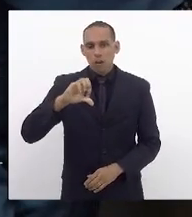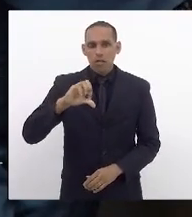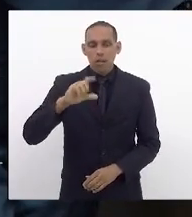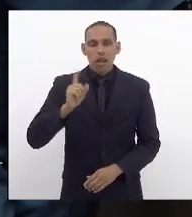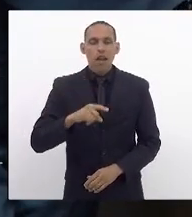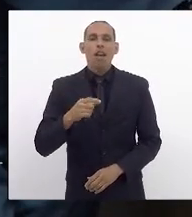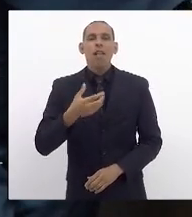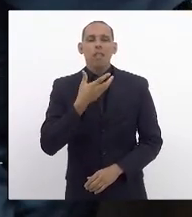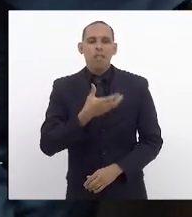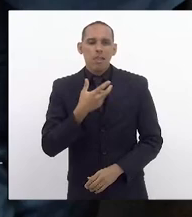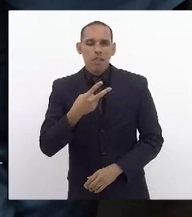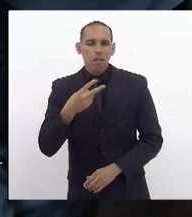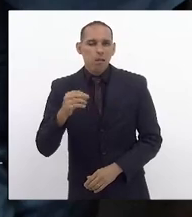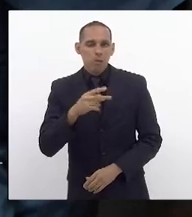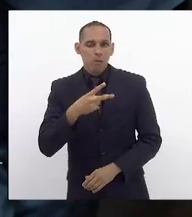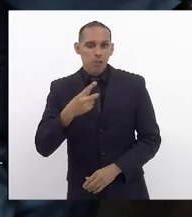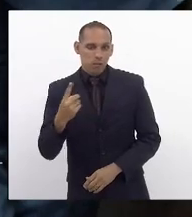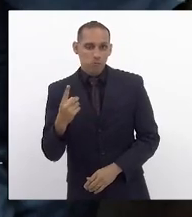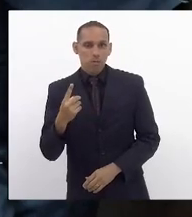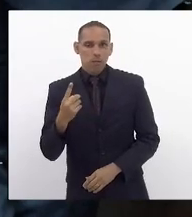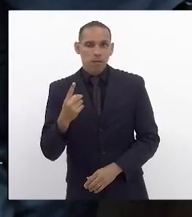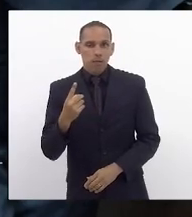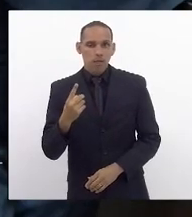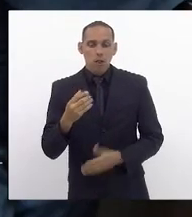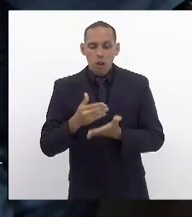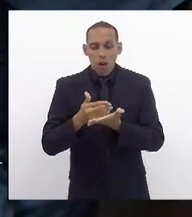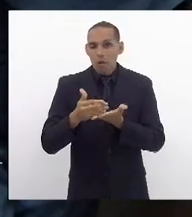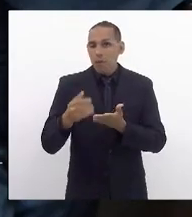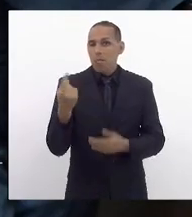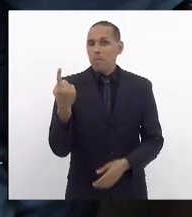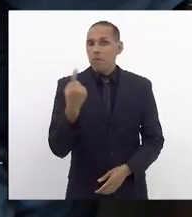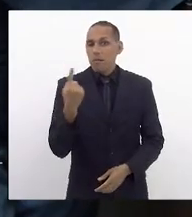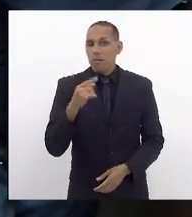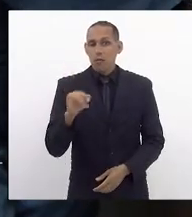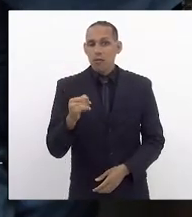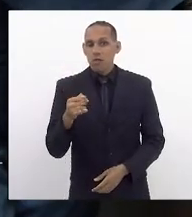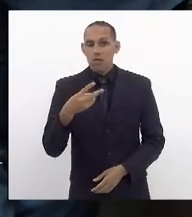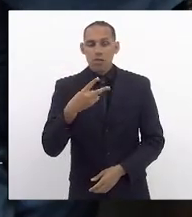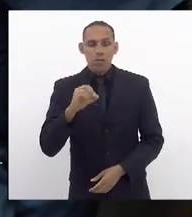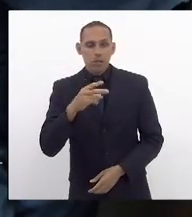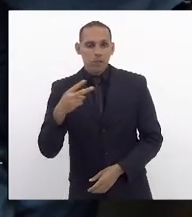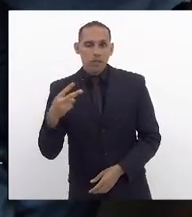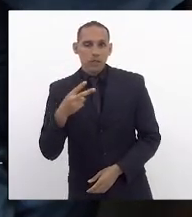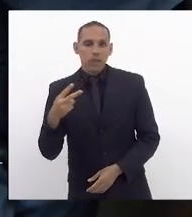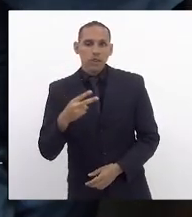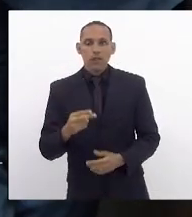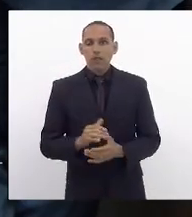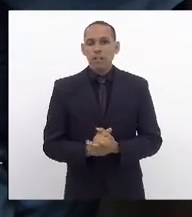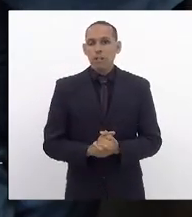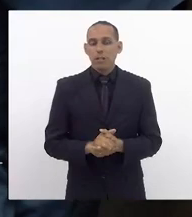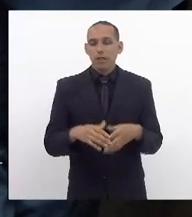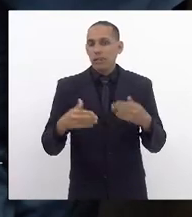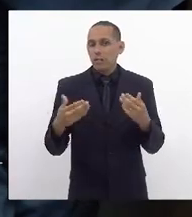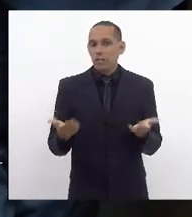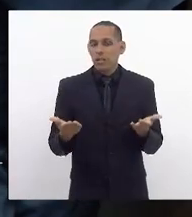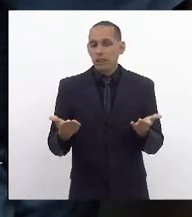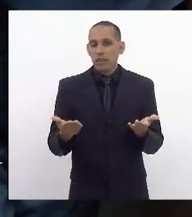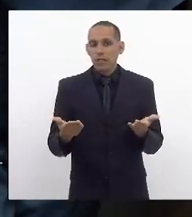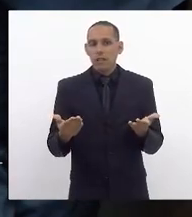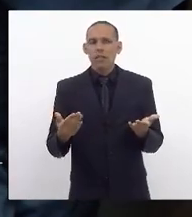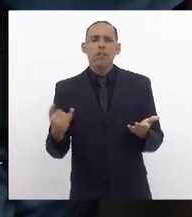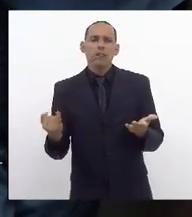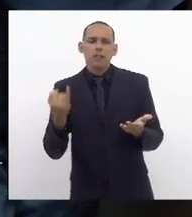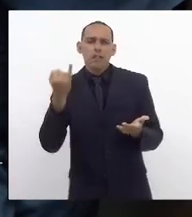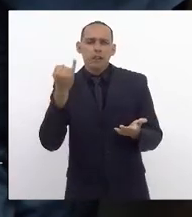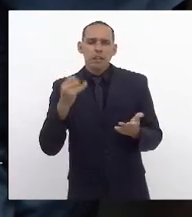2021, cuja vigência se iniciou em 1º de janeiro de 2022. Então, nesse sentido, cabe ressaltar que se tratam